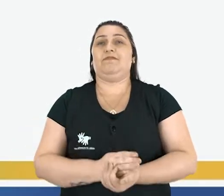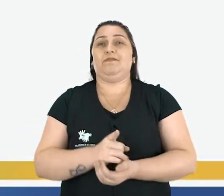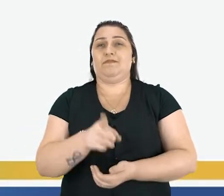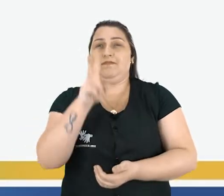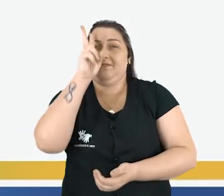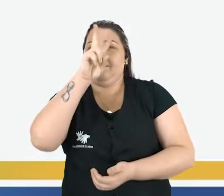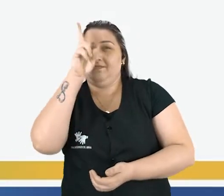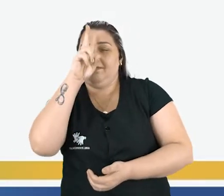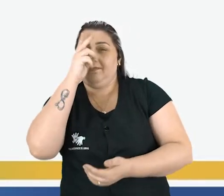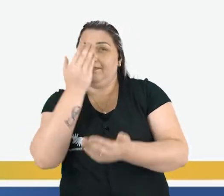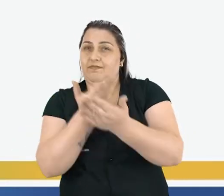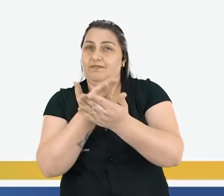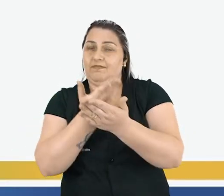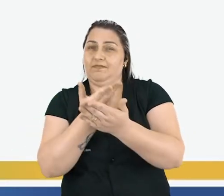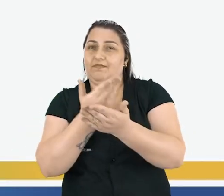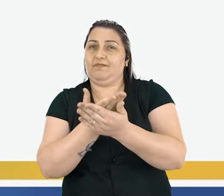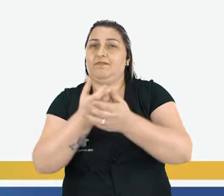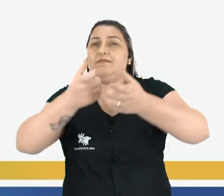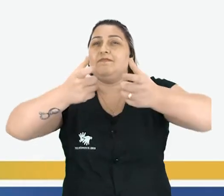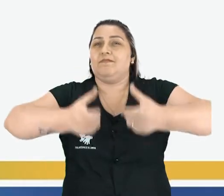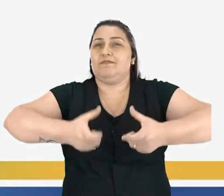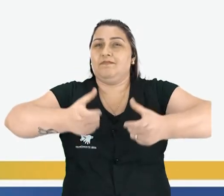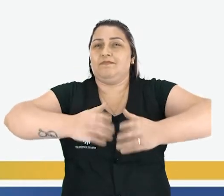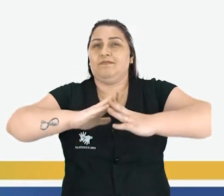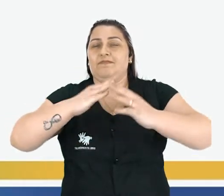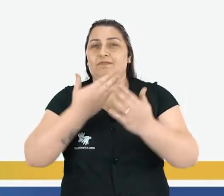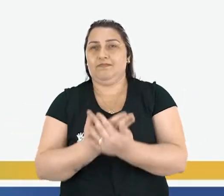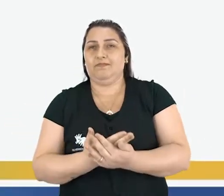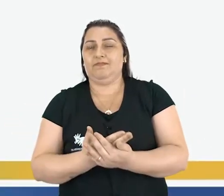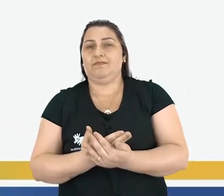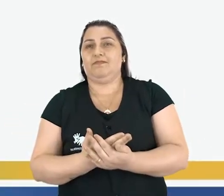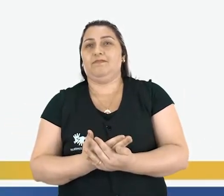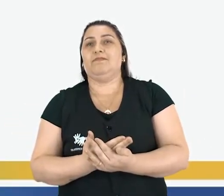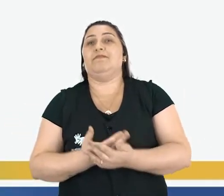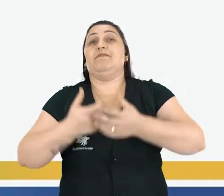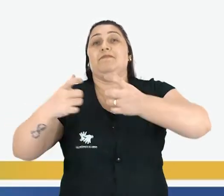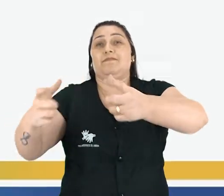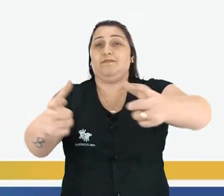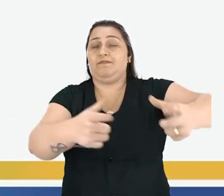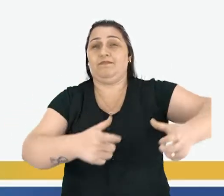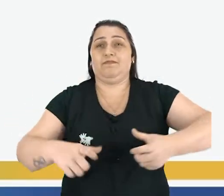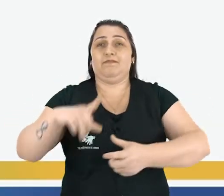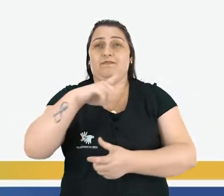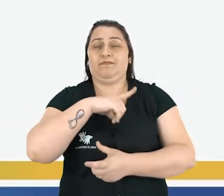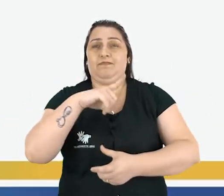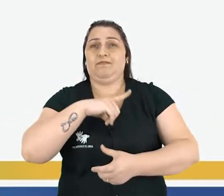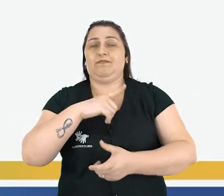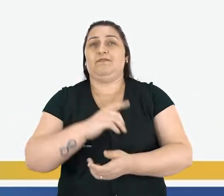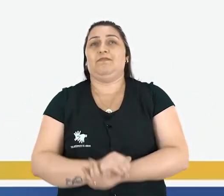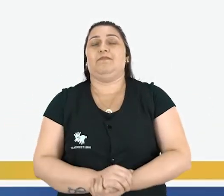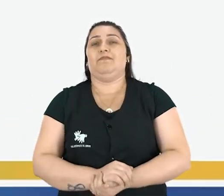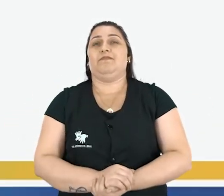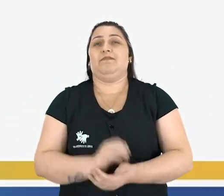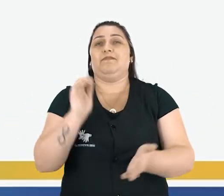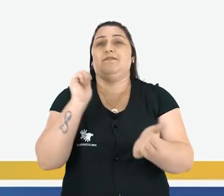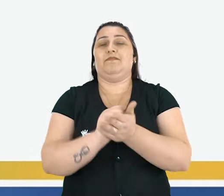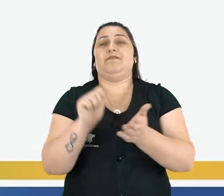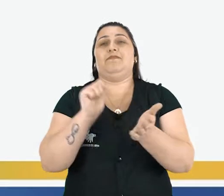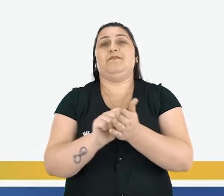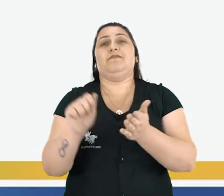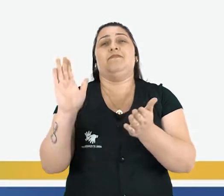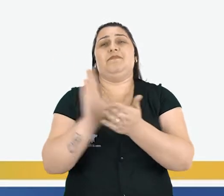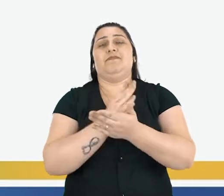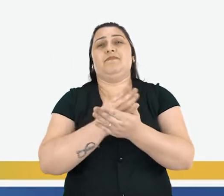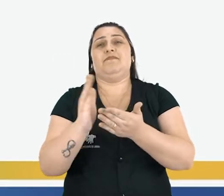você lembra desta aula as dependências da escola são os espaços que tem como se